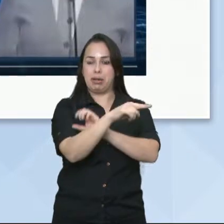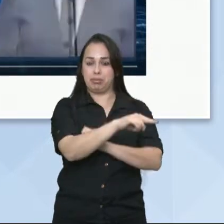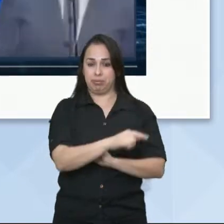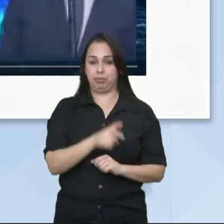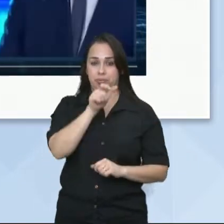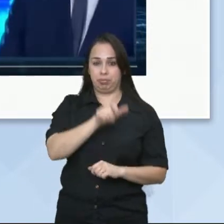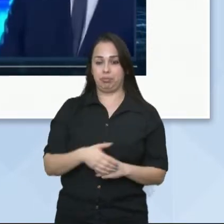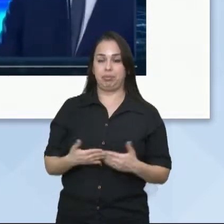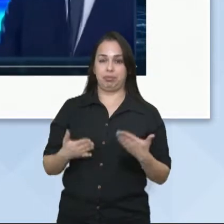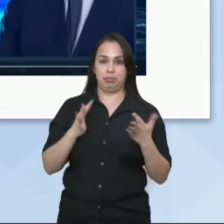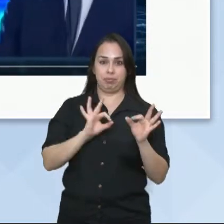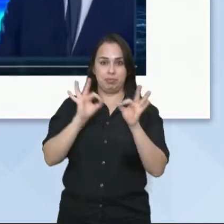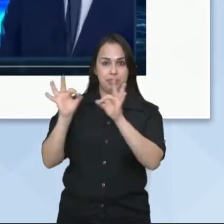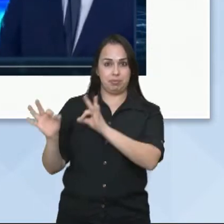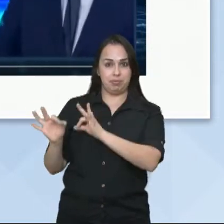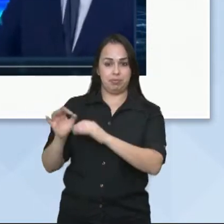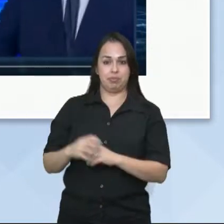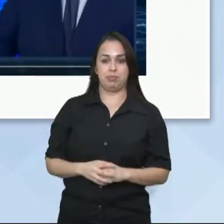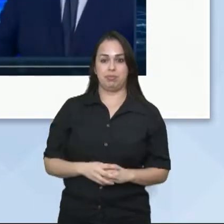favor, o vídeo.